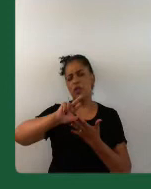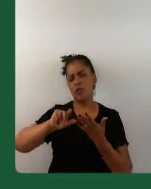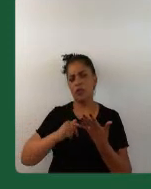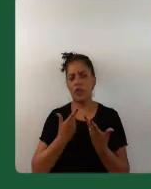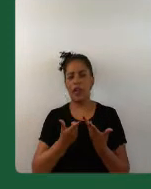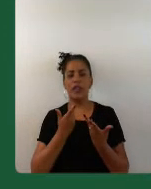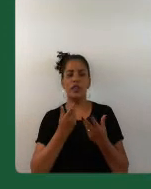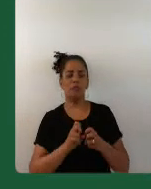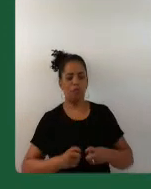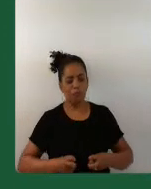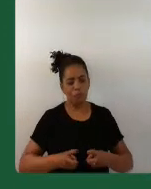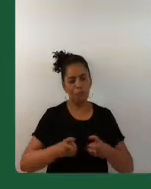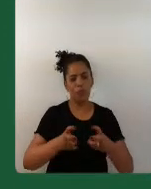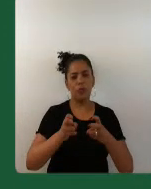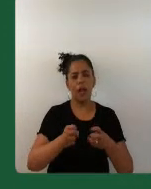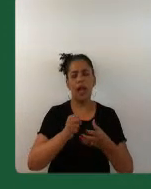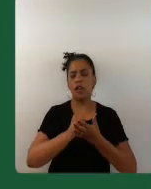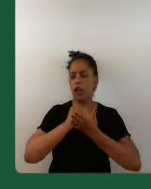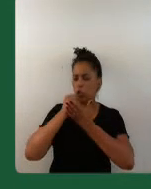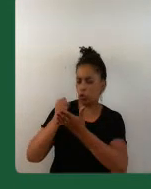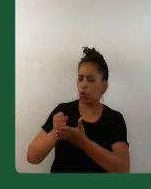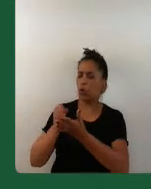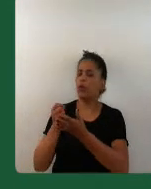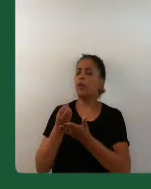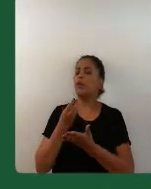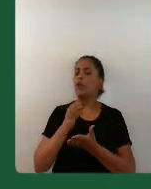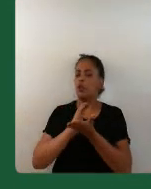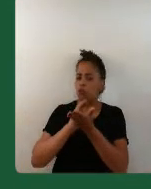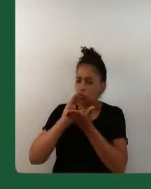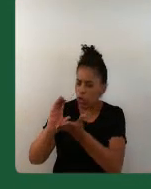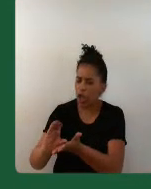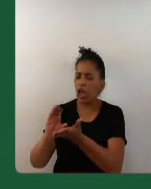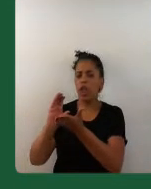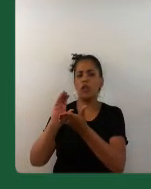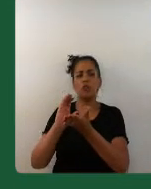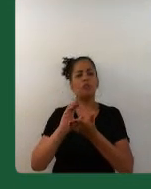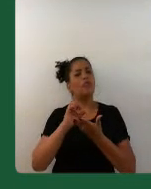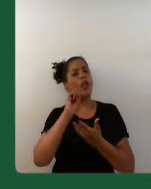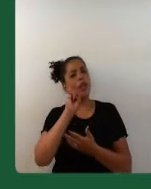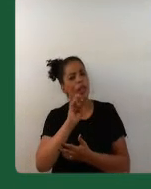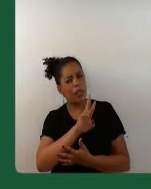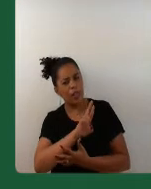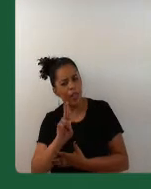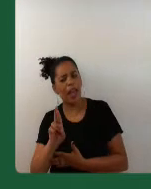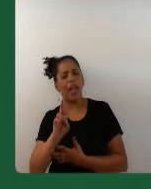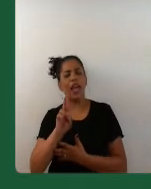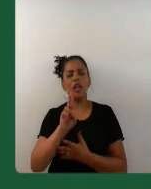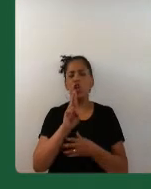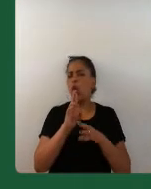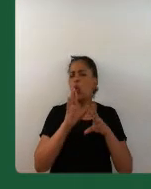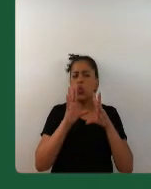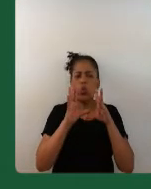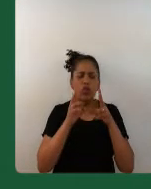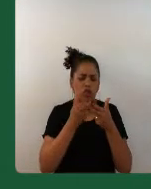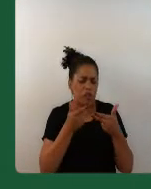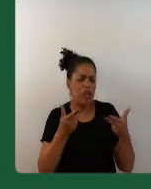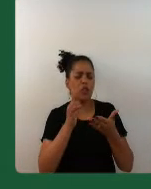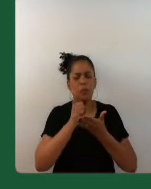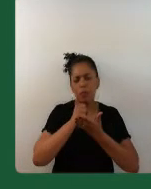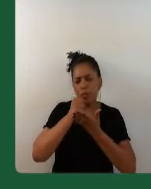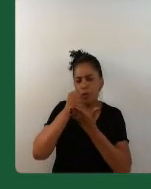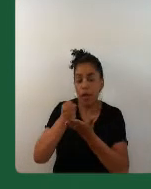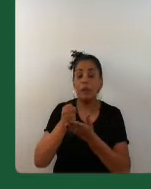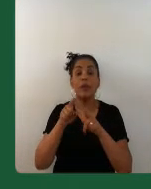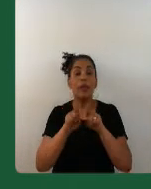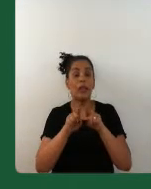adote cirurgia, doação de dinheiro, destinação de imposto de renda, doação de cupom, nota fiscal e o nosso